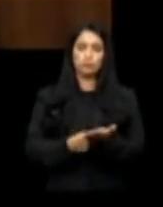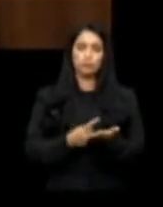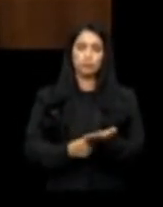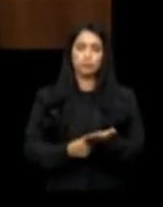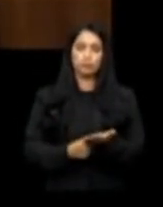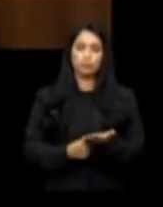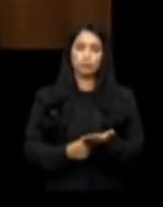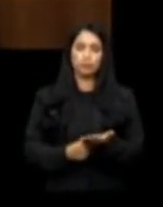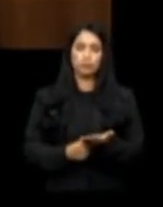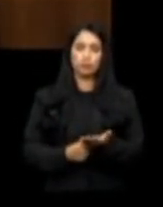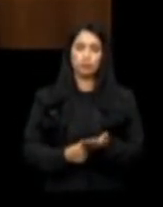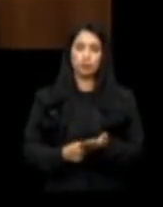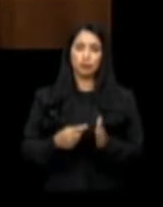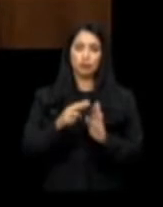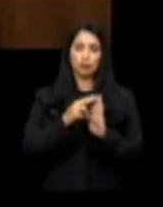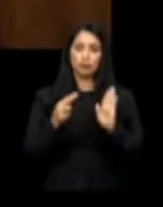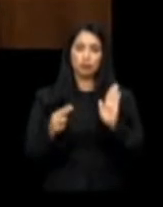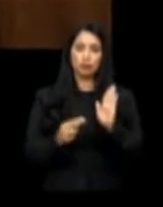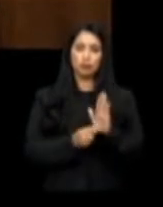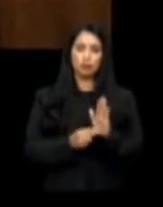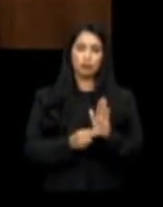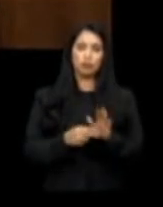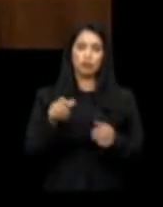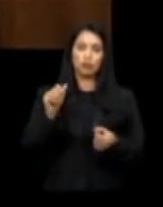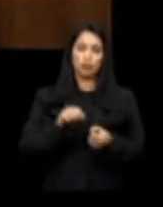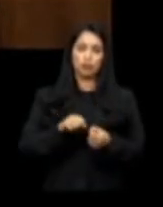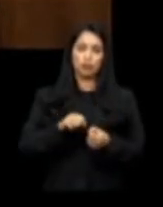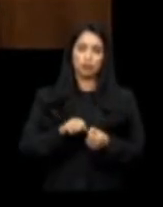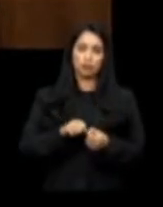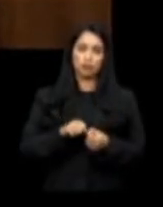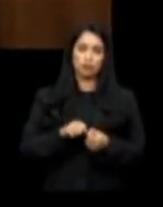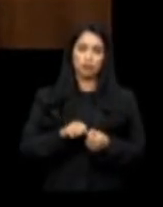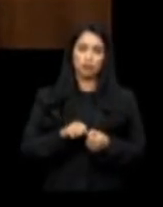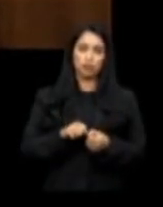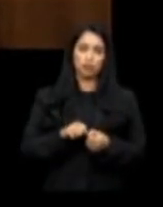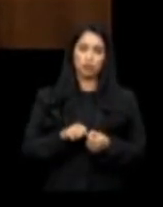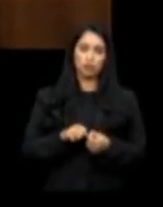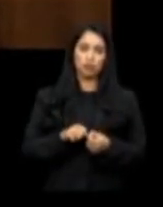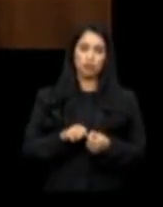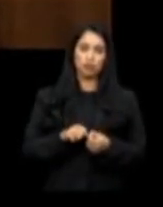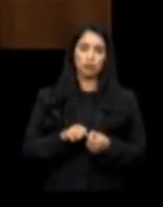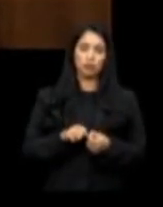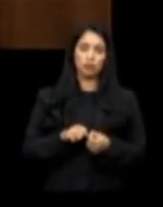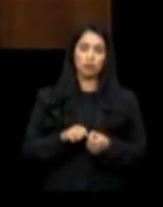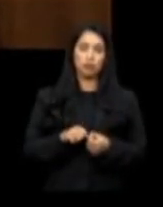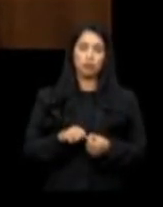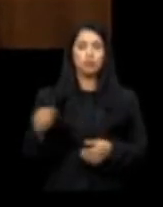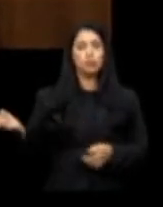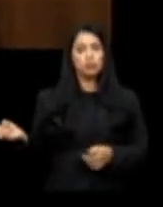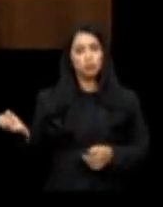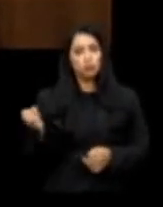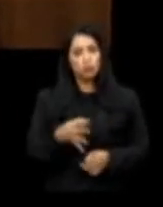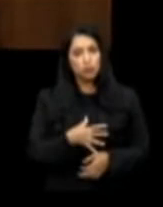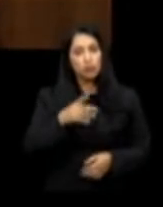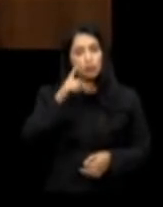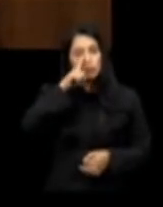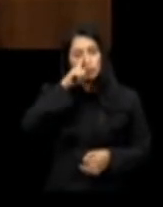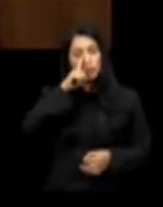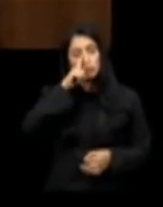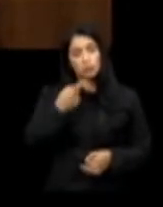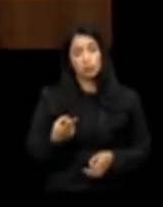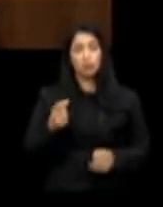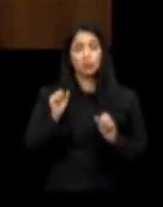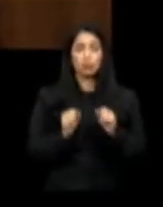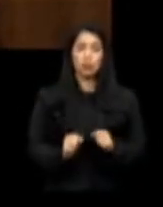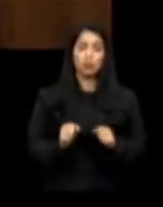da força normativa da proteção constitucional à dignidade, artigo 55, diante do espraiamento de novos riscos derivados